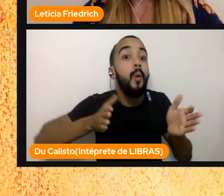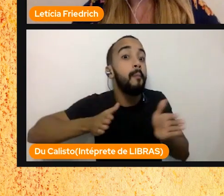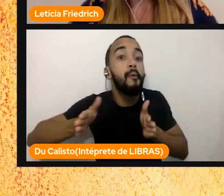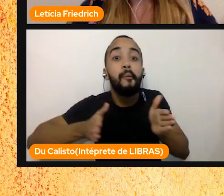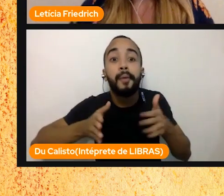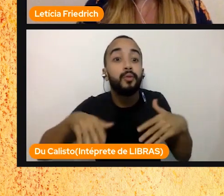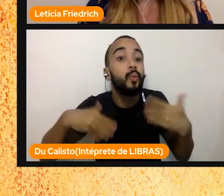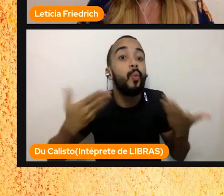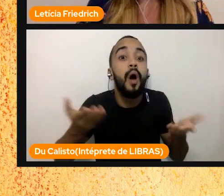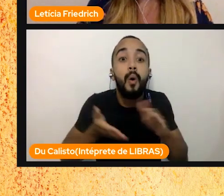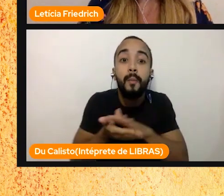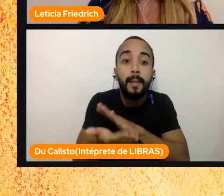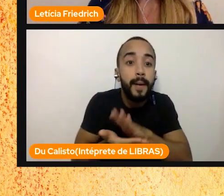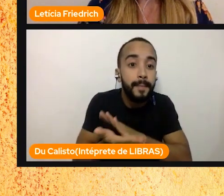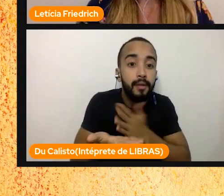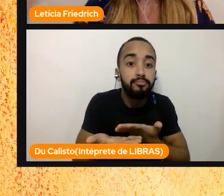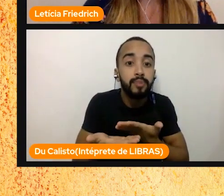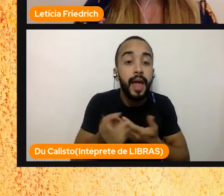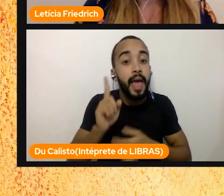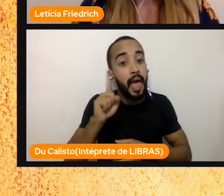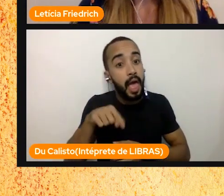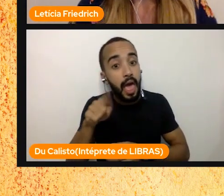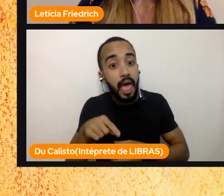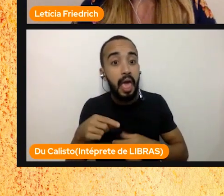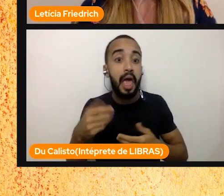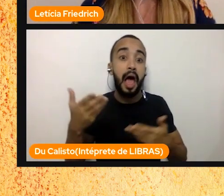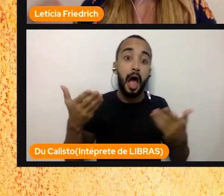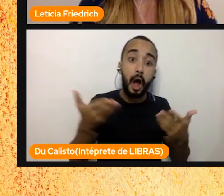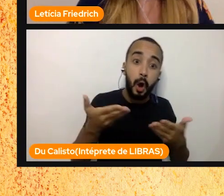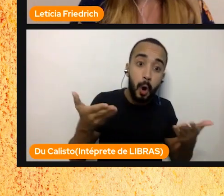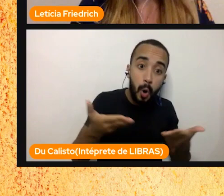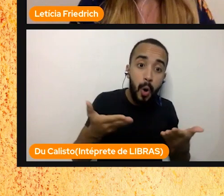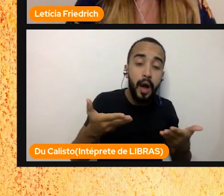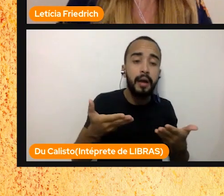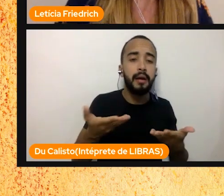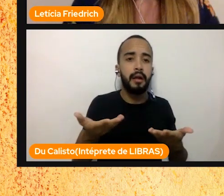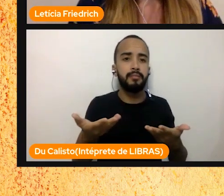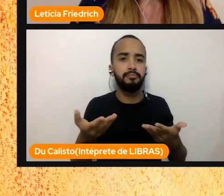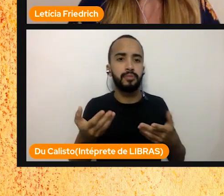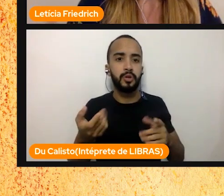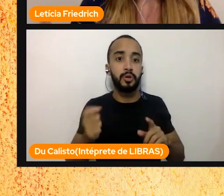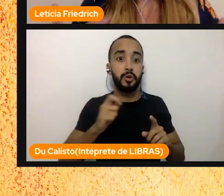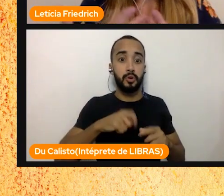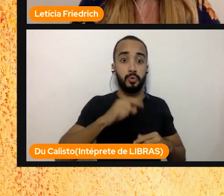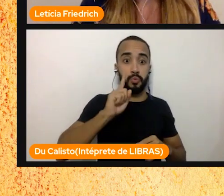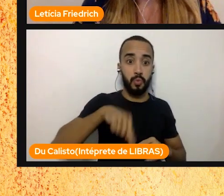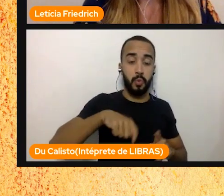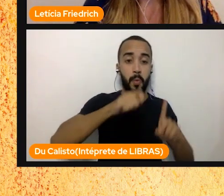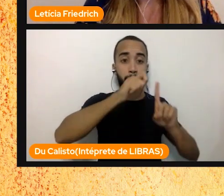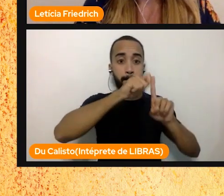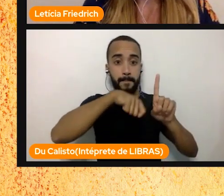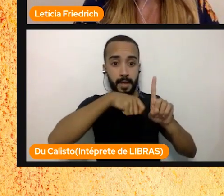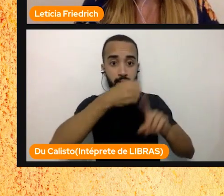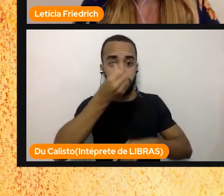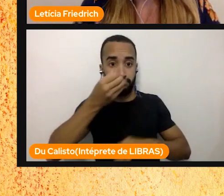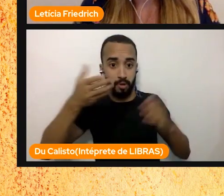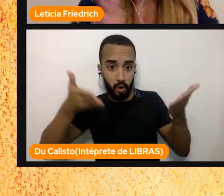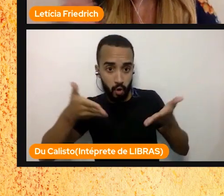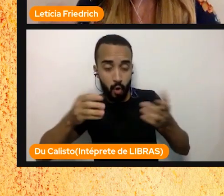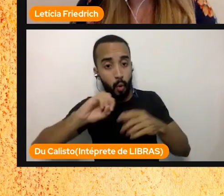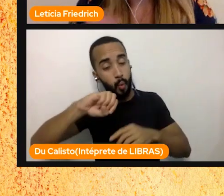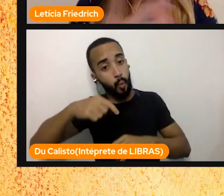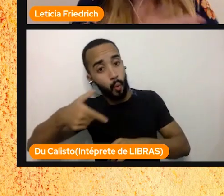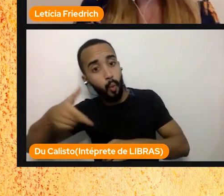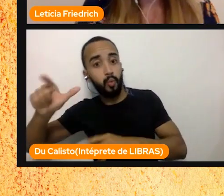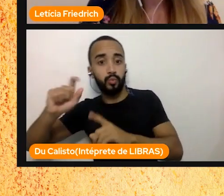esse semestre, o segundo semestre desse ano, será que a gente lança esse ano, incentiva as pessoas, as famílias, as